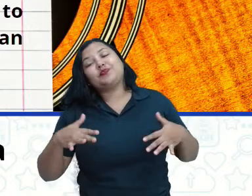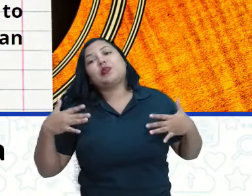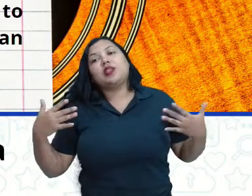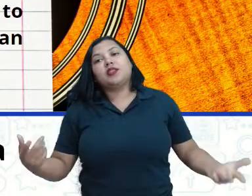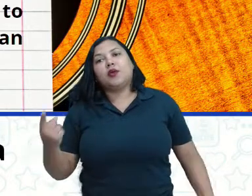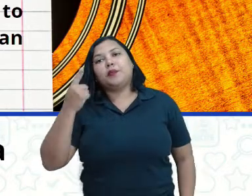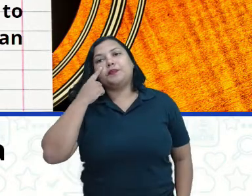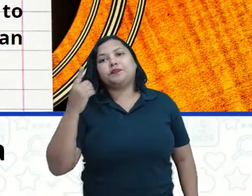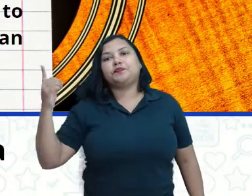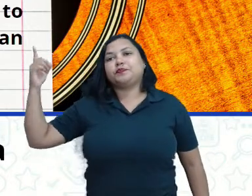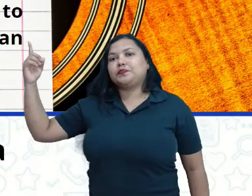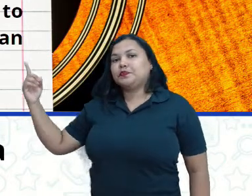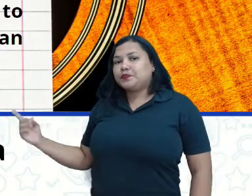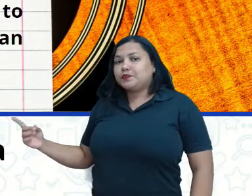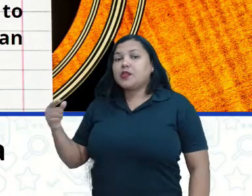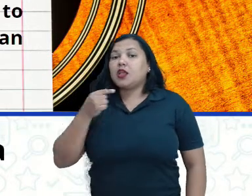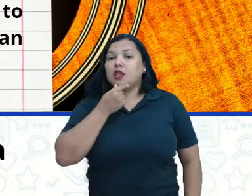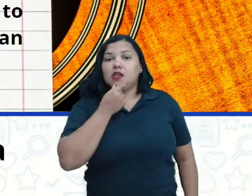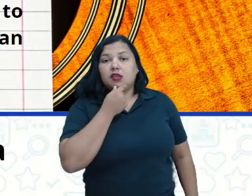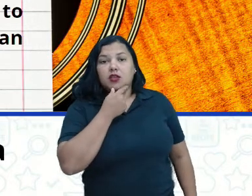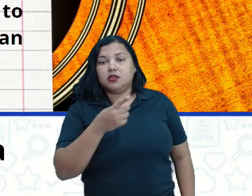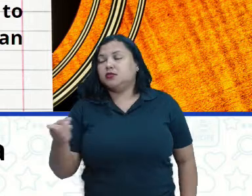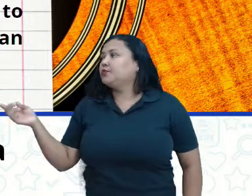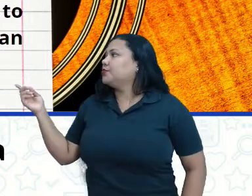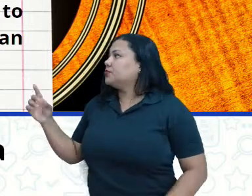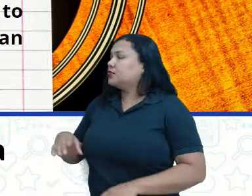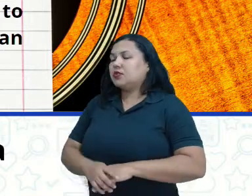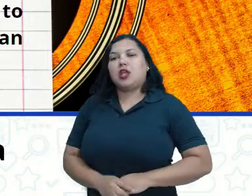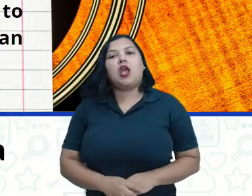ó, enfatiza, pessoal, a forma, form,